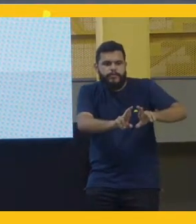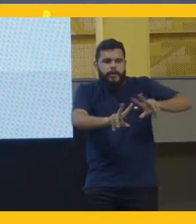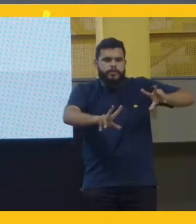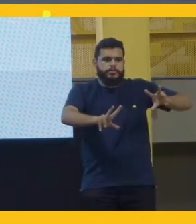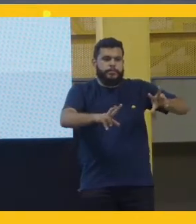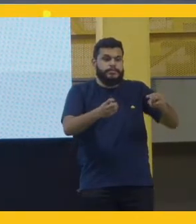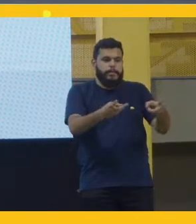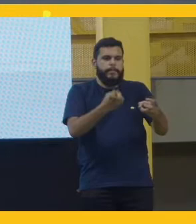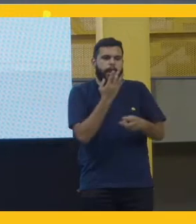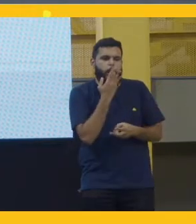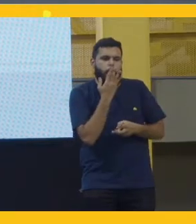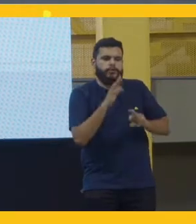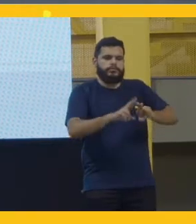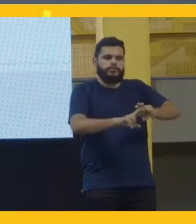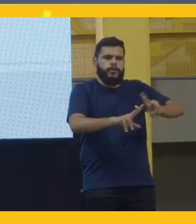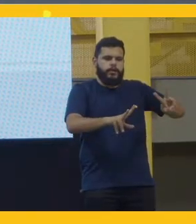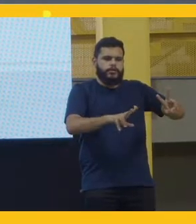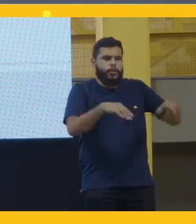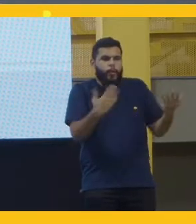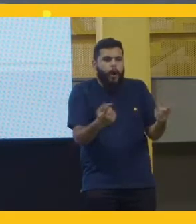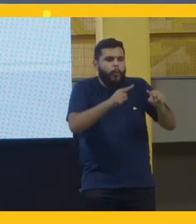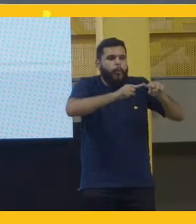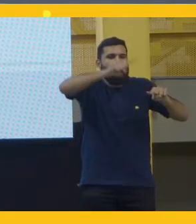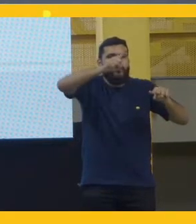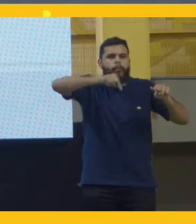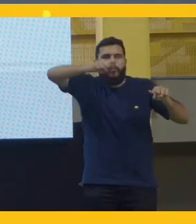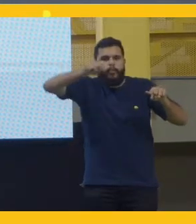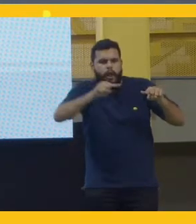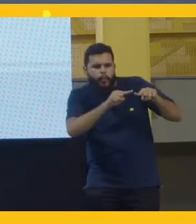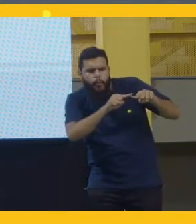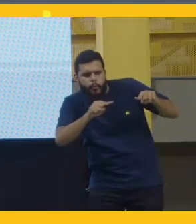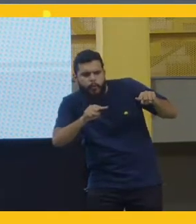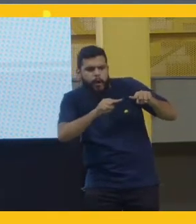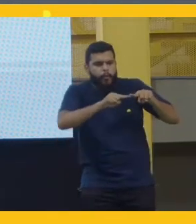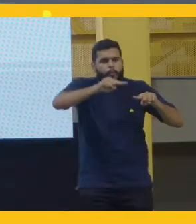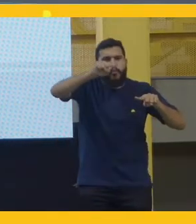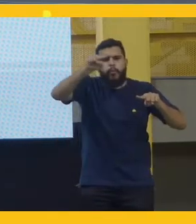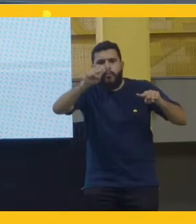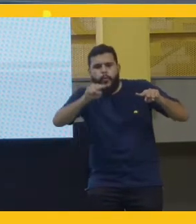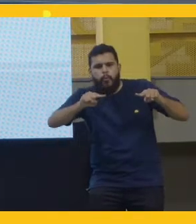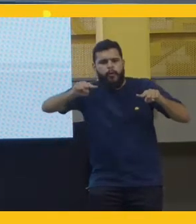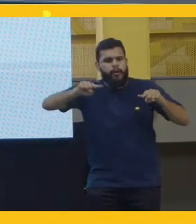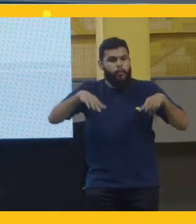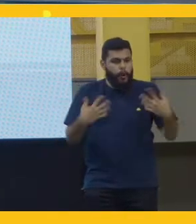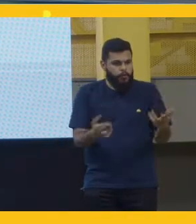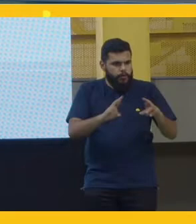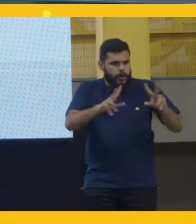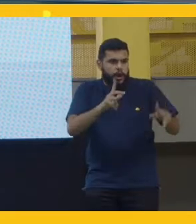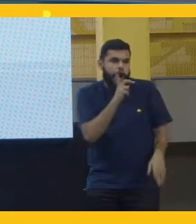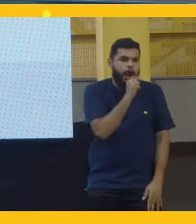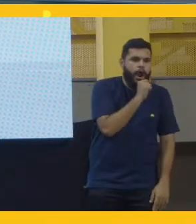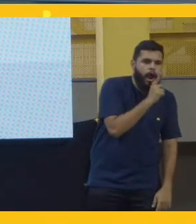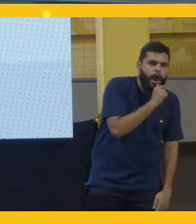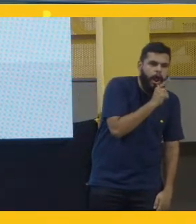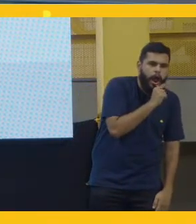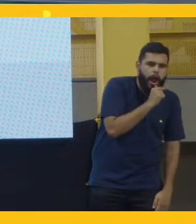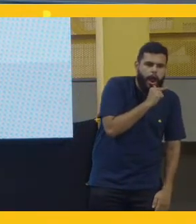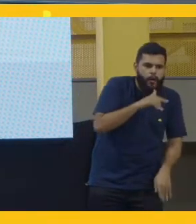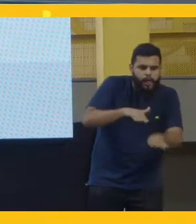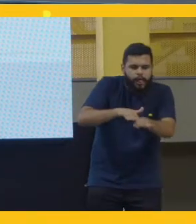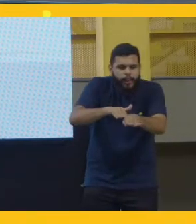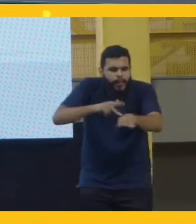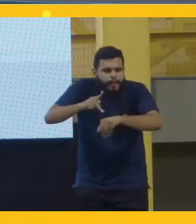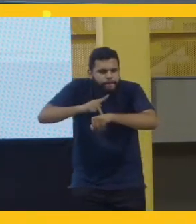diferente. Que eu consiga diferenciar uma coisa da outra. Eu quero diferenciar o quê? A água do asfalto, do